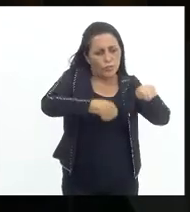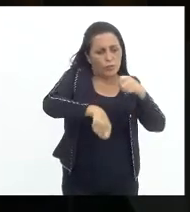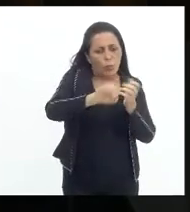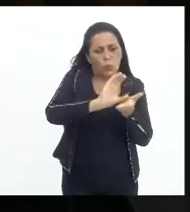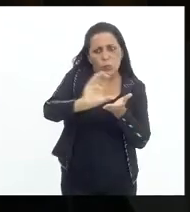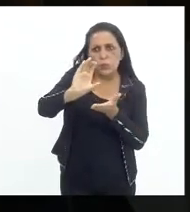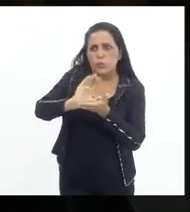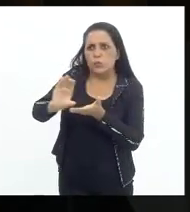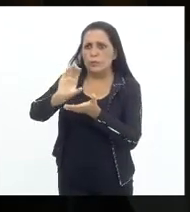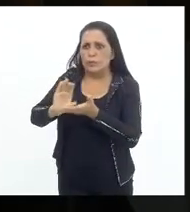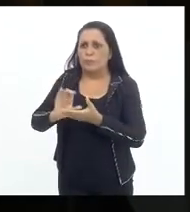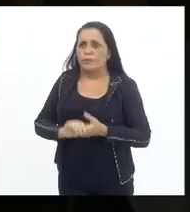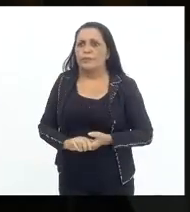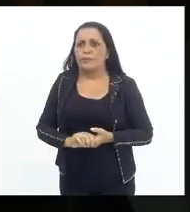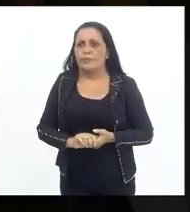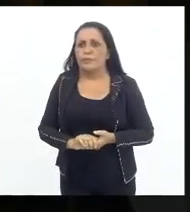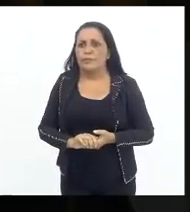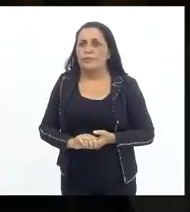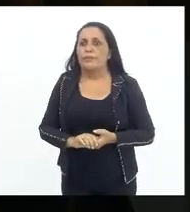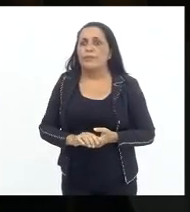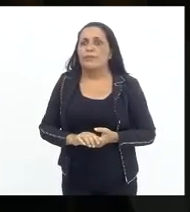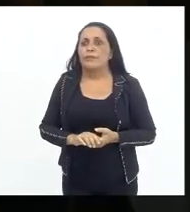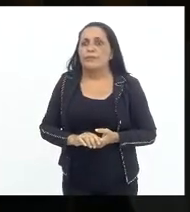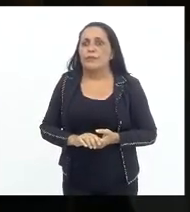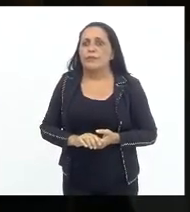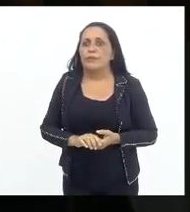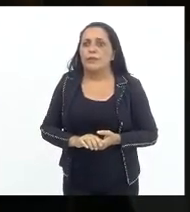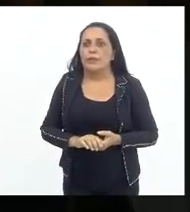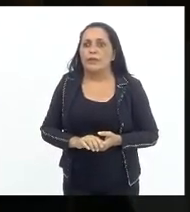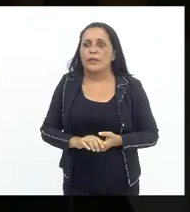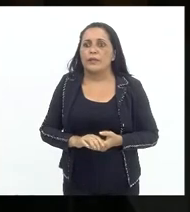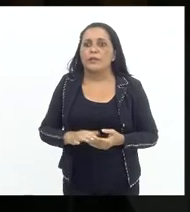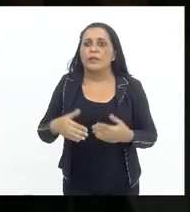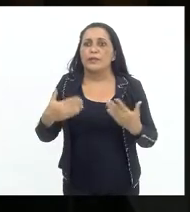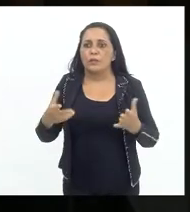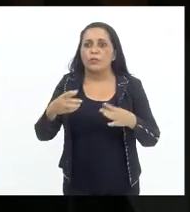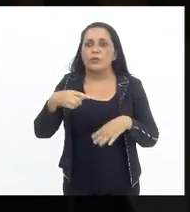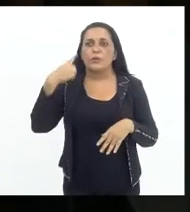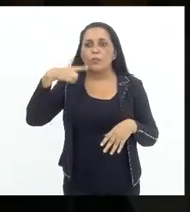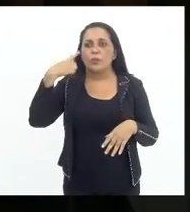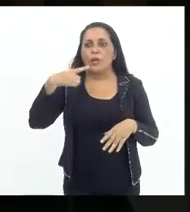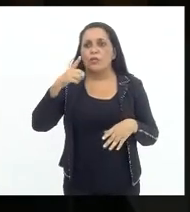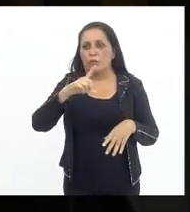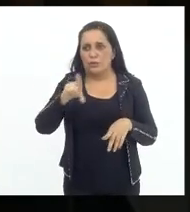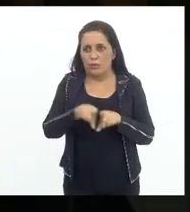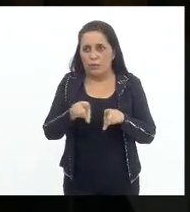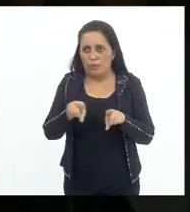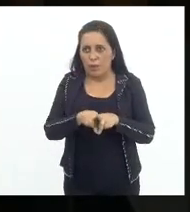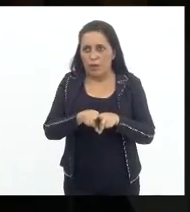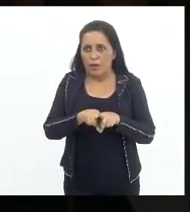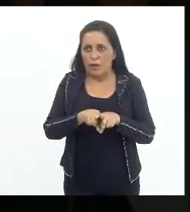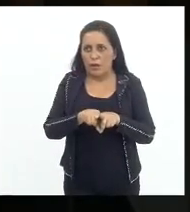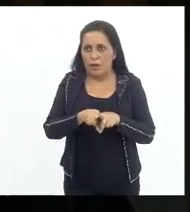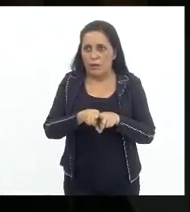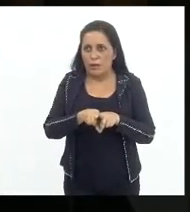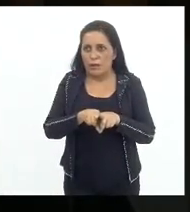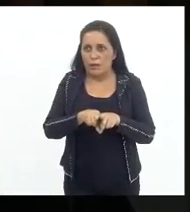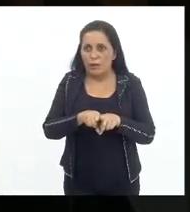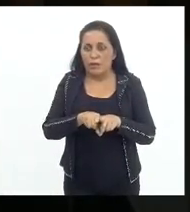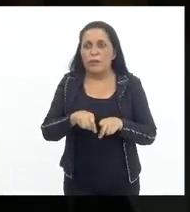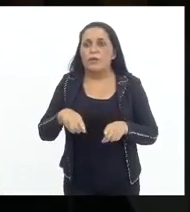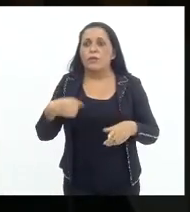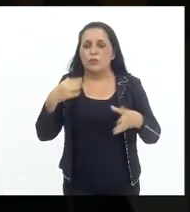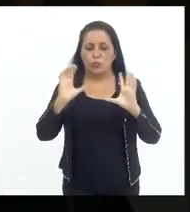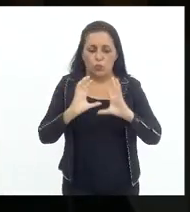na área da Segurança Pública para uma administração Municipal e os resultados que vem obtendo em função Como eu disse de um